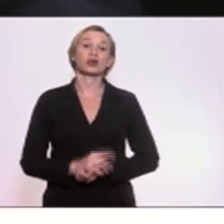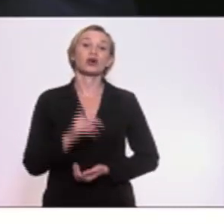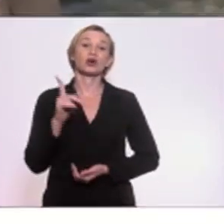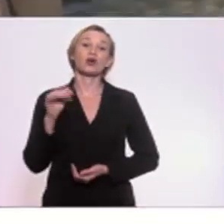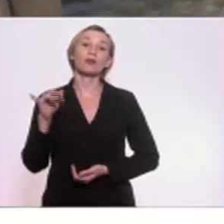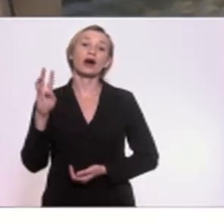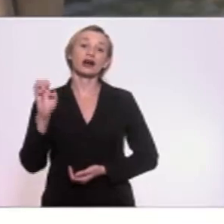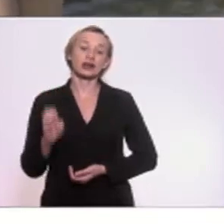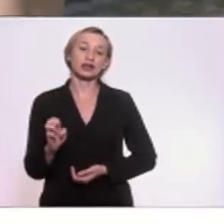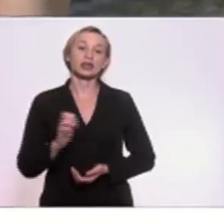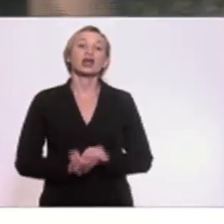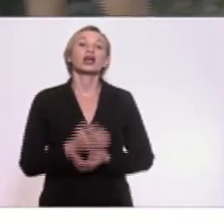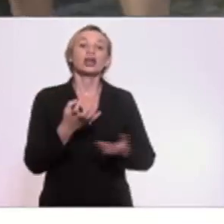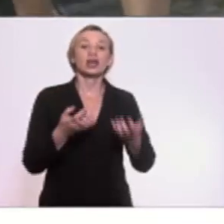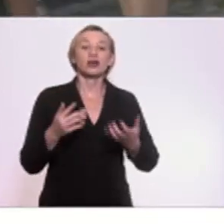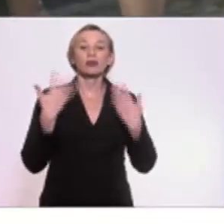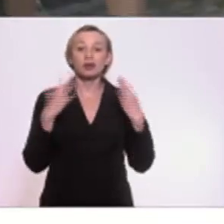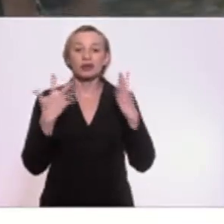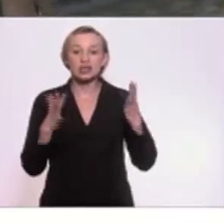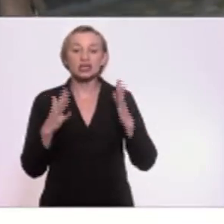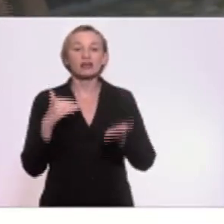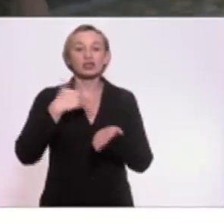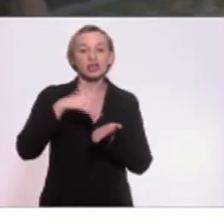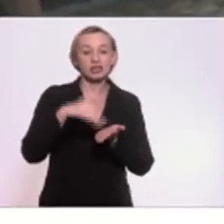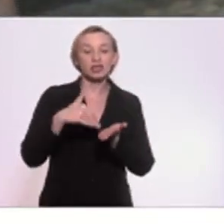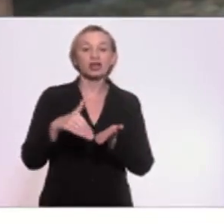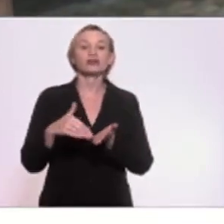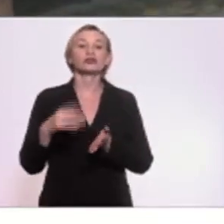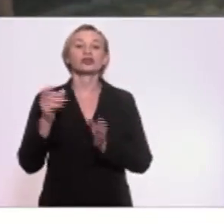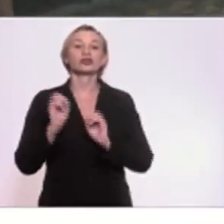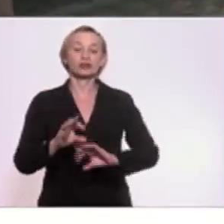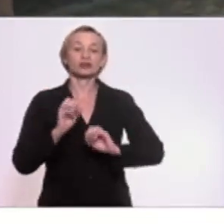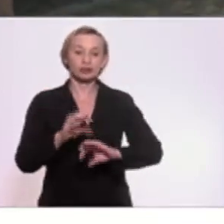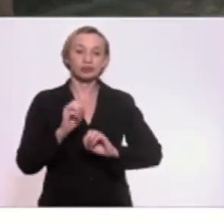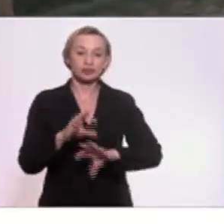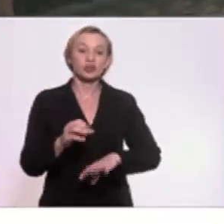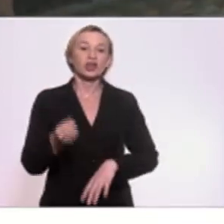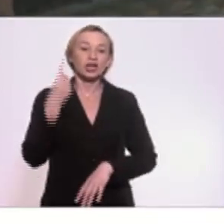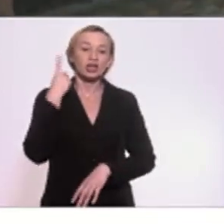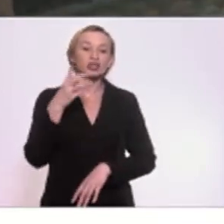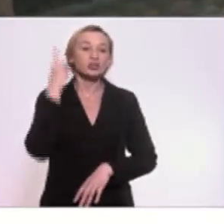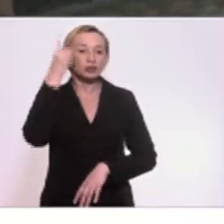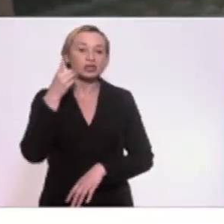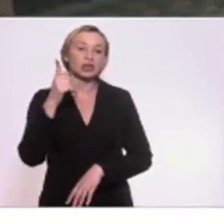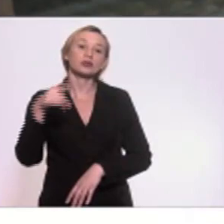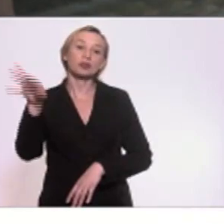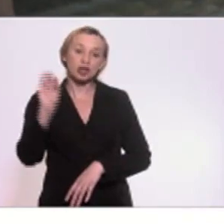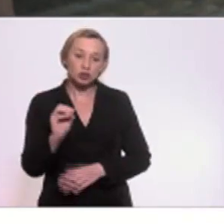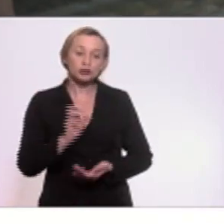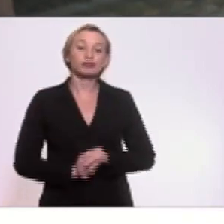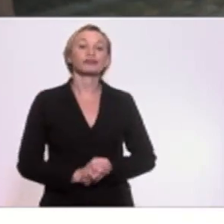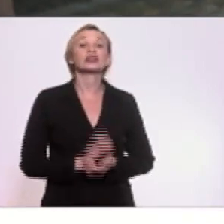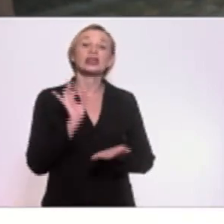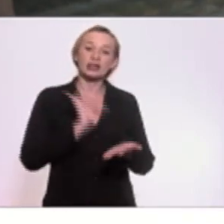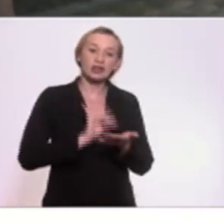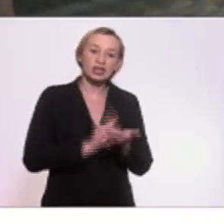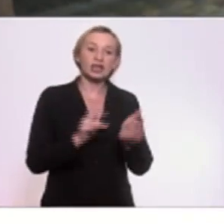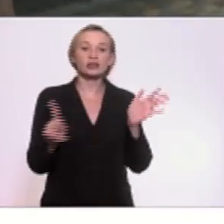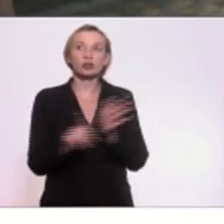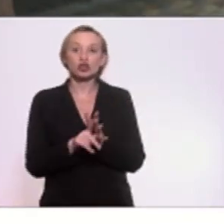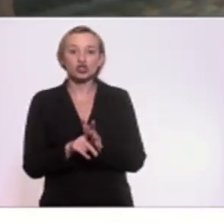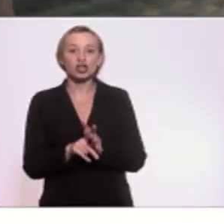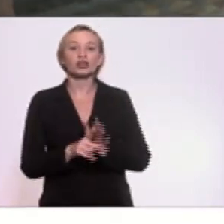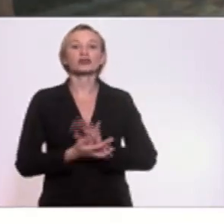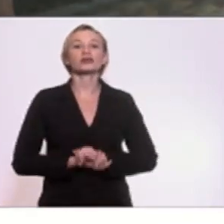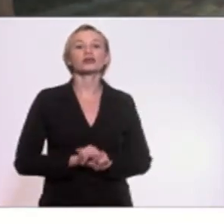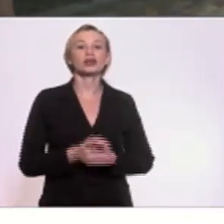quero parabenizar o atual secretário estadual de Educação, o ex-deputado Pedro Fernandes. Na verdade, esse projeto que